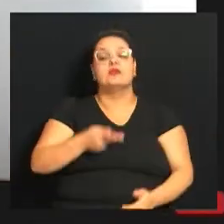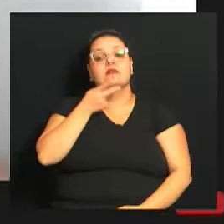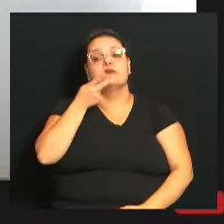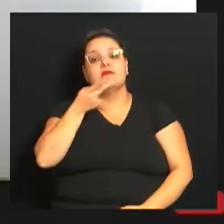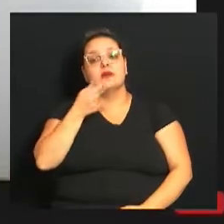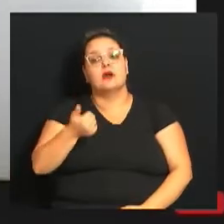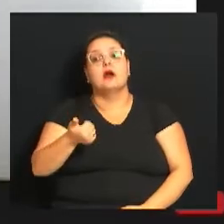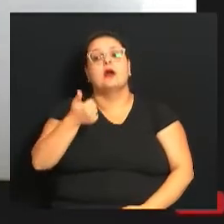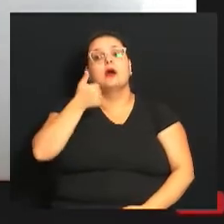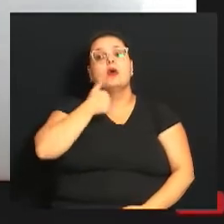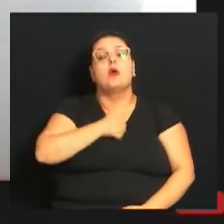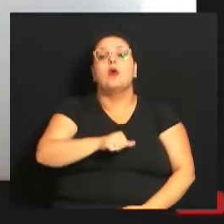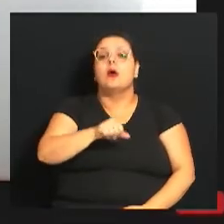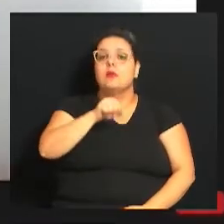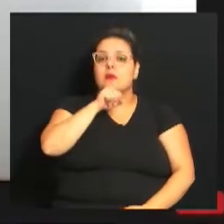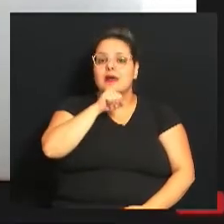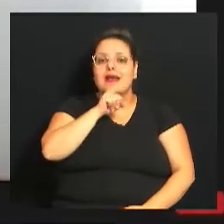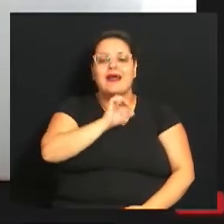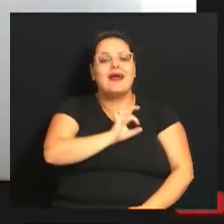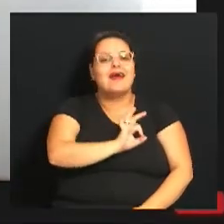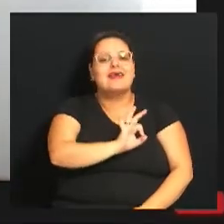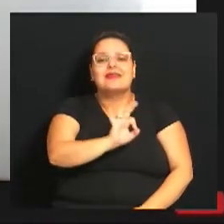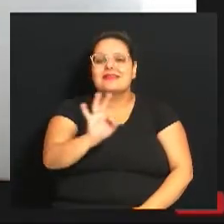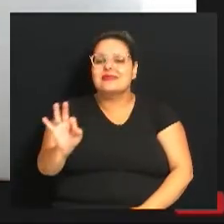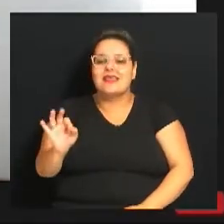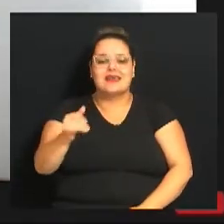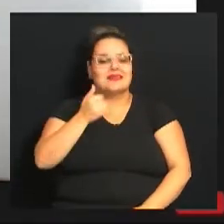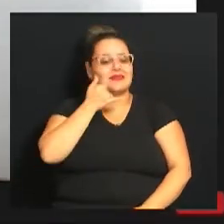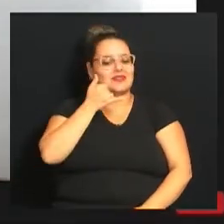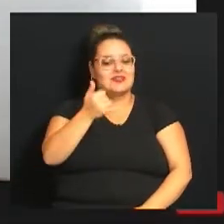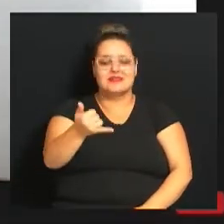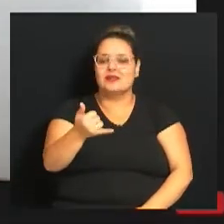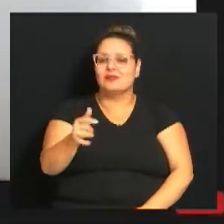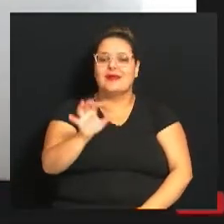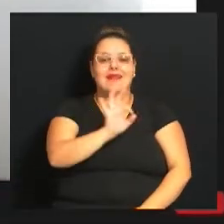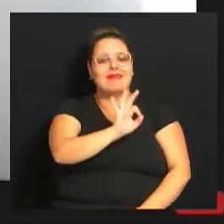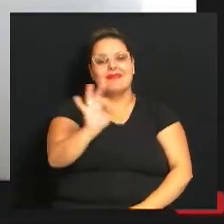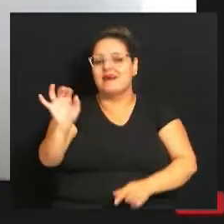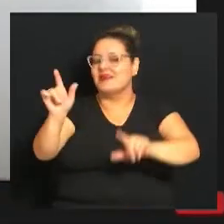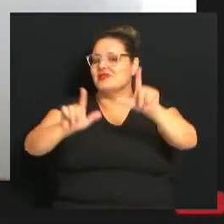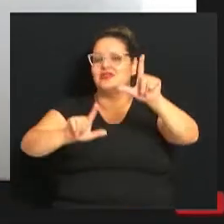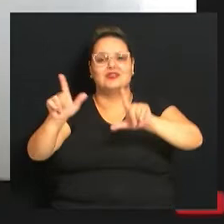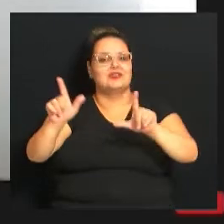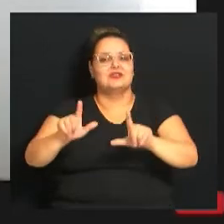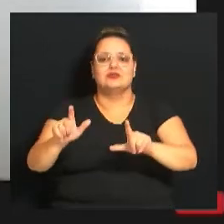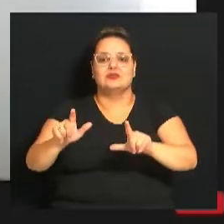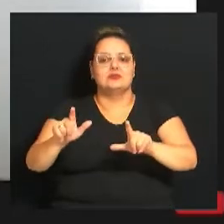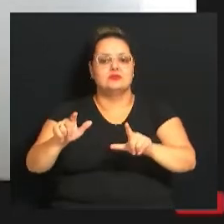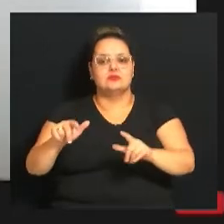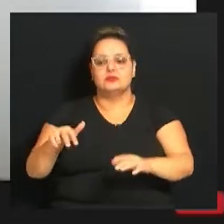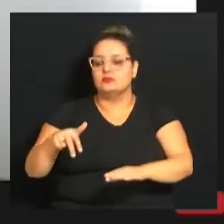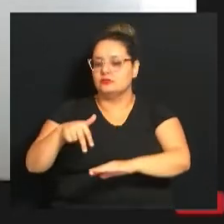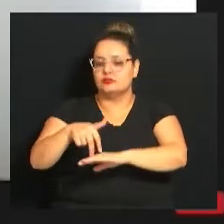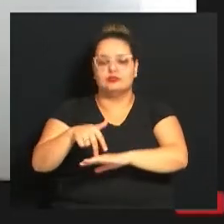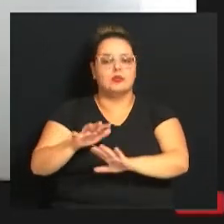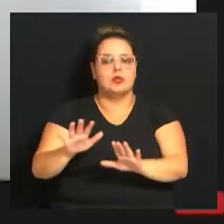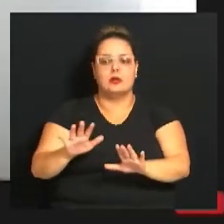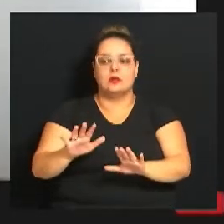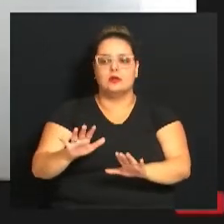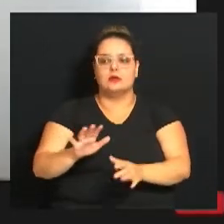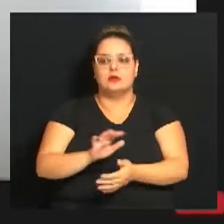idade, nada de tela para suas crianças. Não dê tela, não coloque a sua criança em frente de uma tela. E depois dos 5